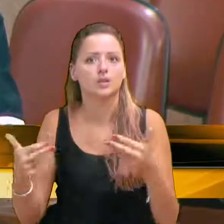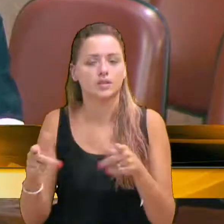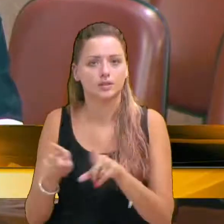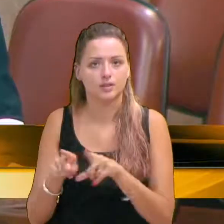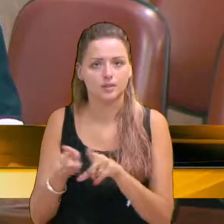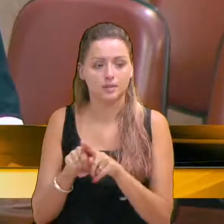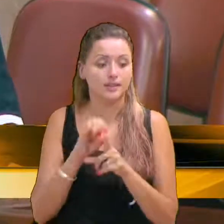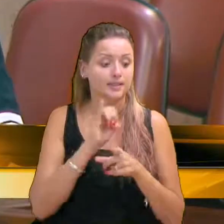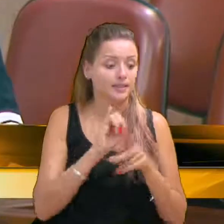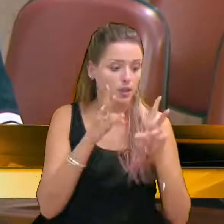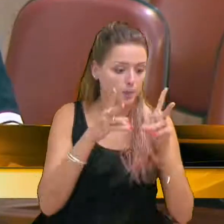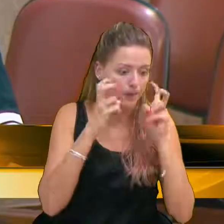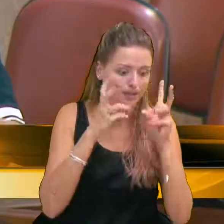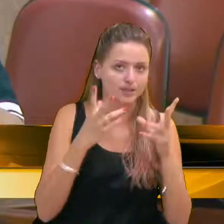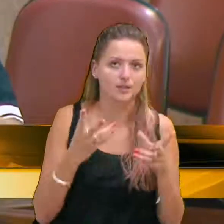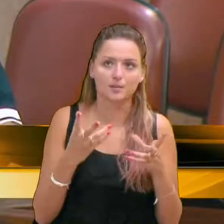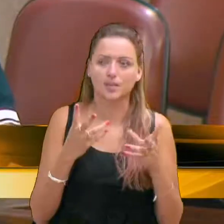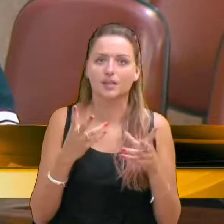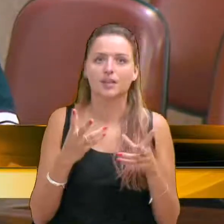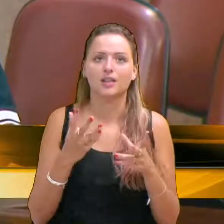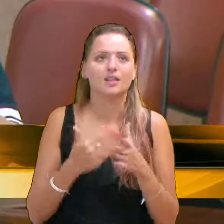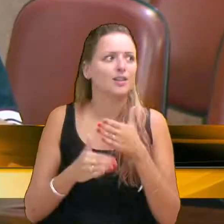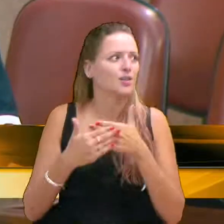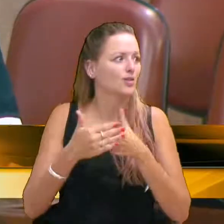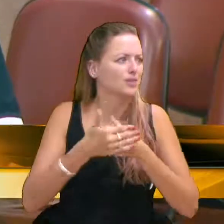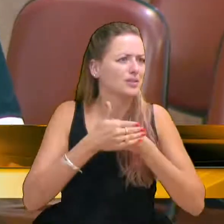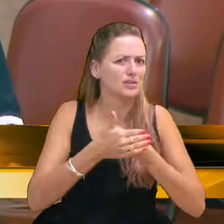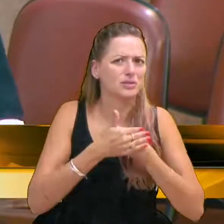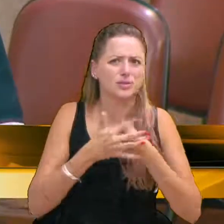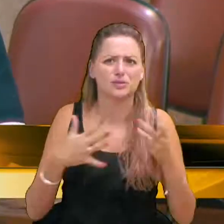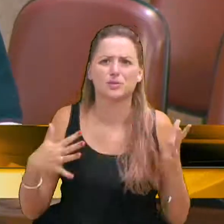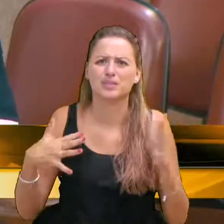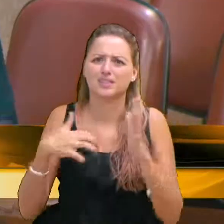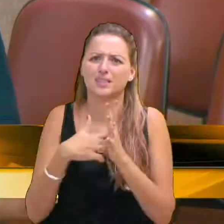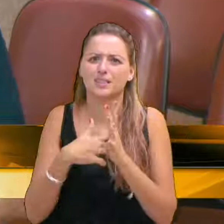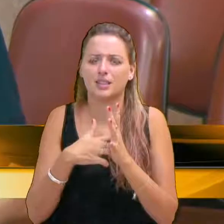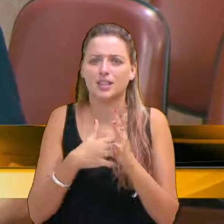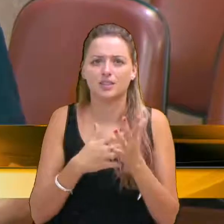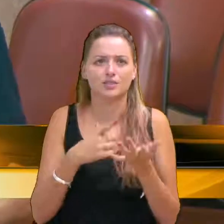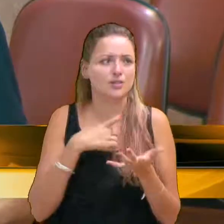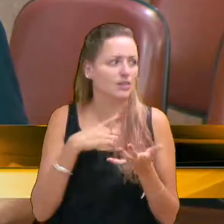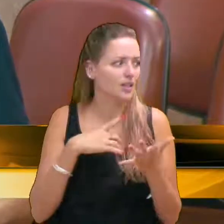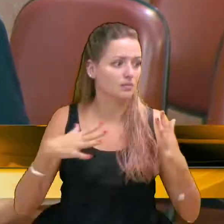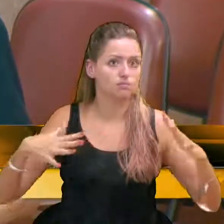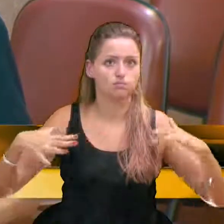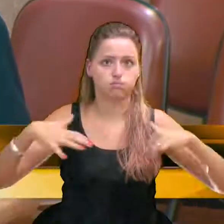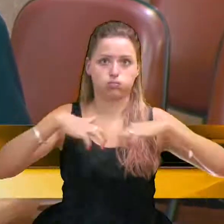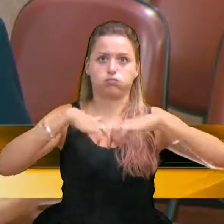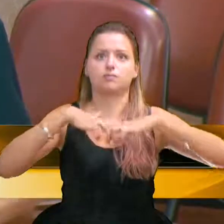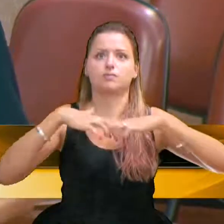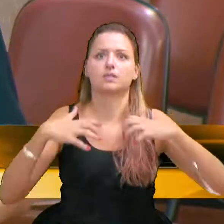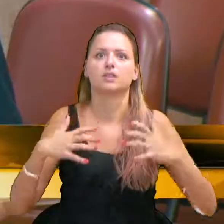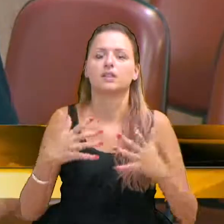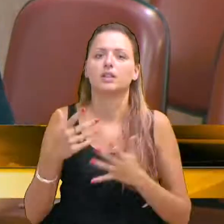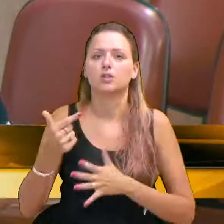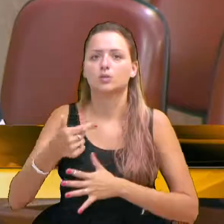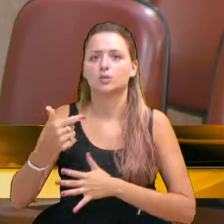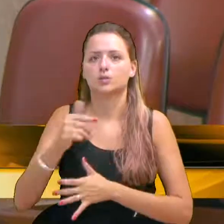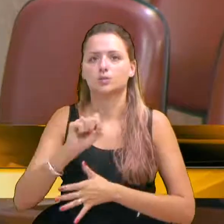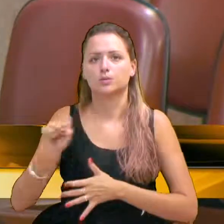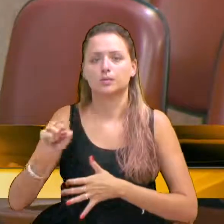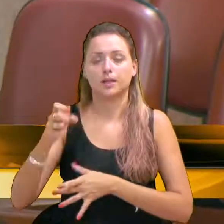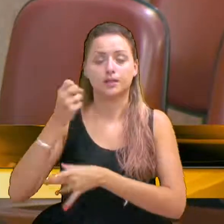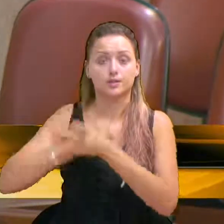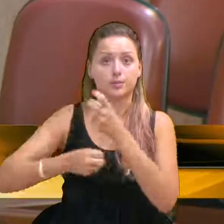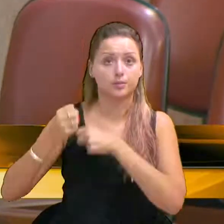formos perceber os abalroamentos frontais de grande monta que tem acontecido, especialmente no segundo semestre do ano